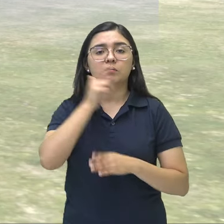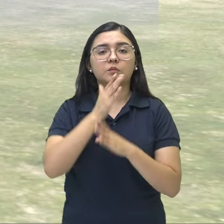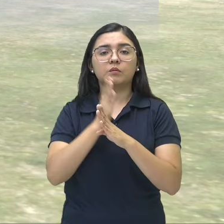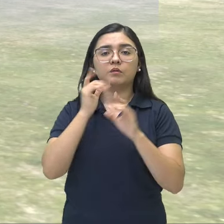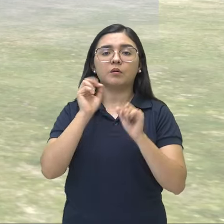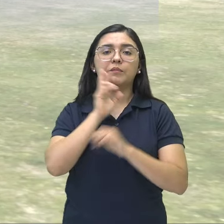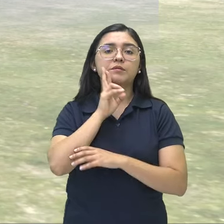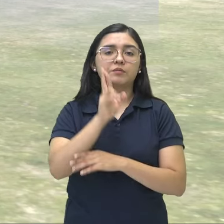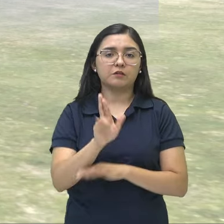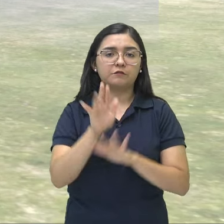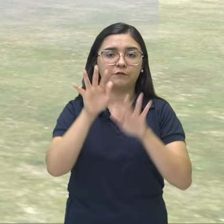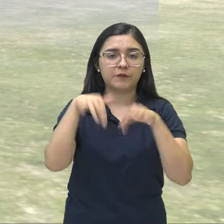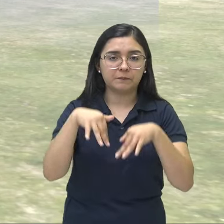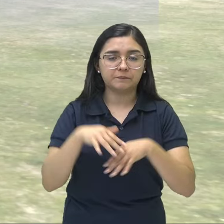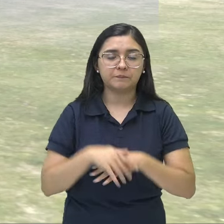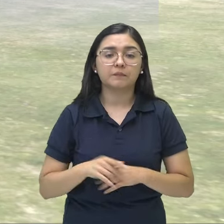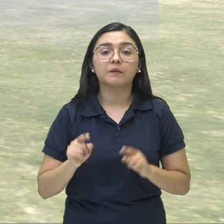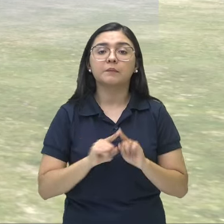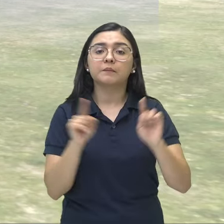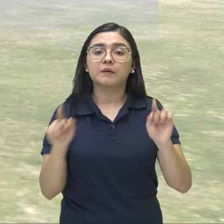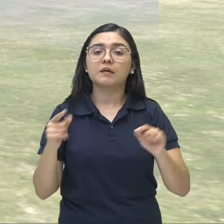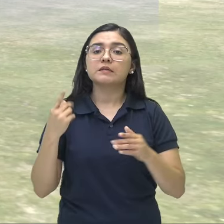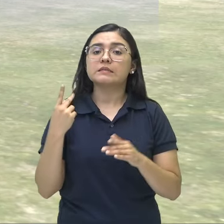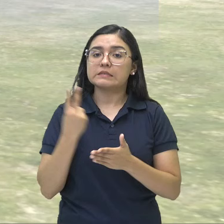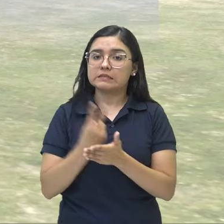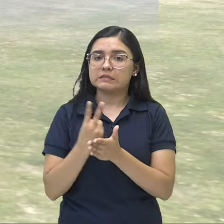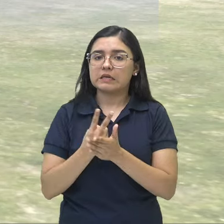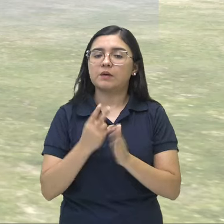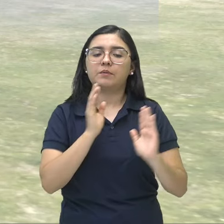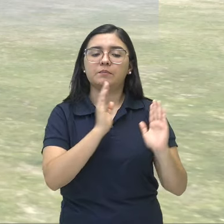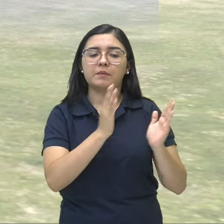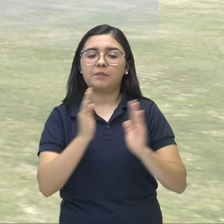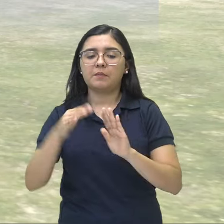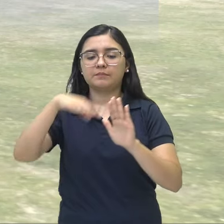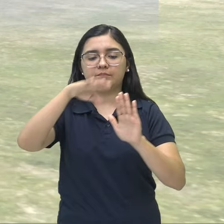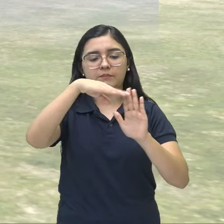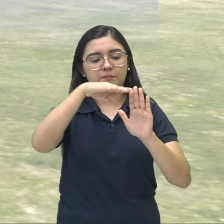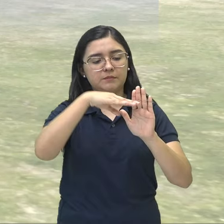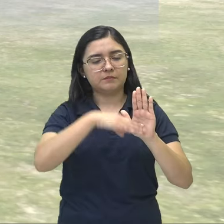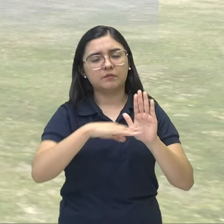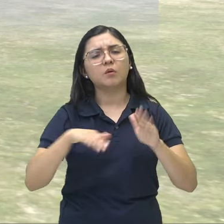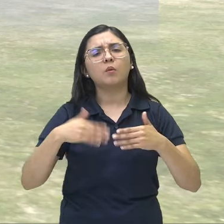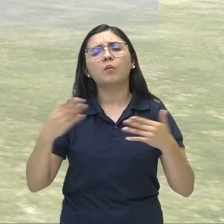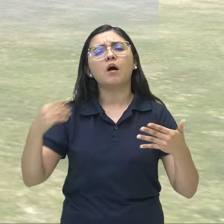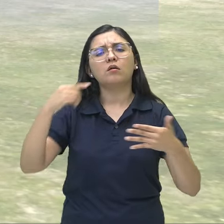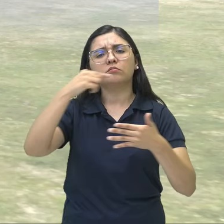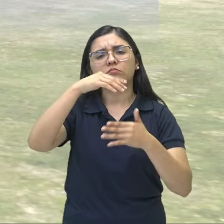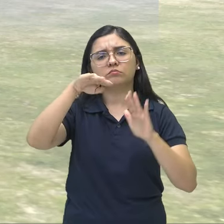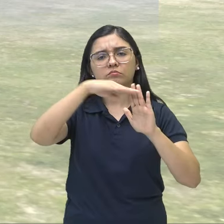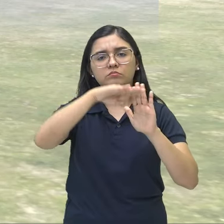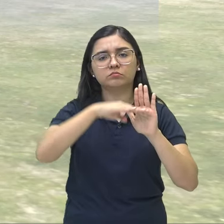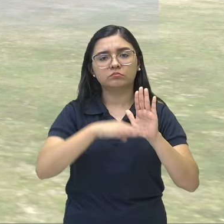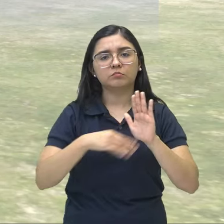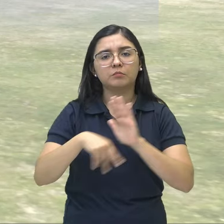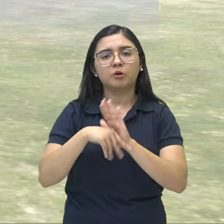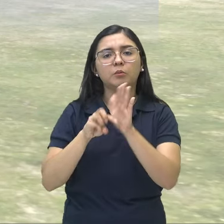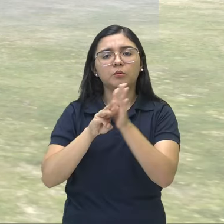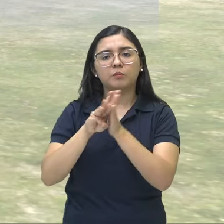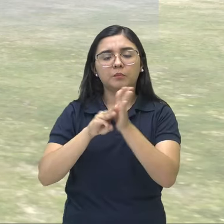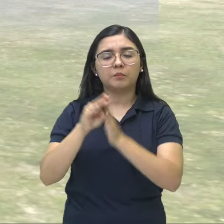determinado resultado, mas sempre seguindo essas etapas. Né? Então, quais são as etapas do método científico?